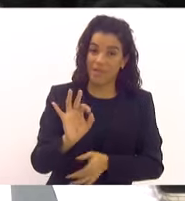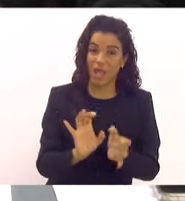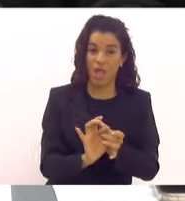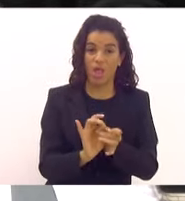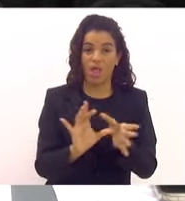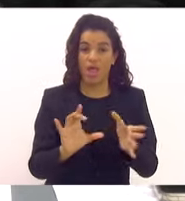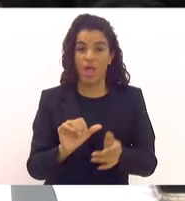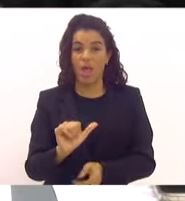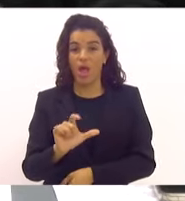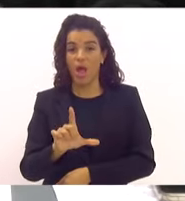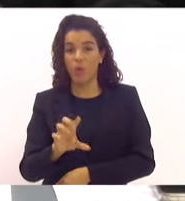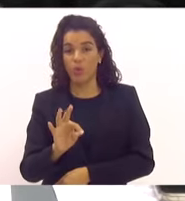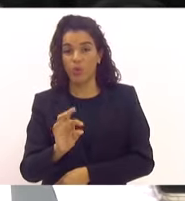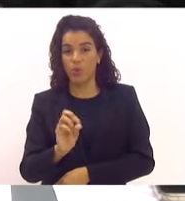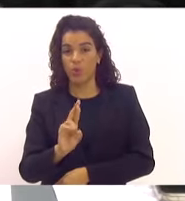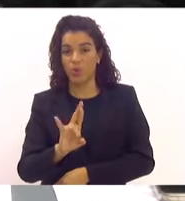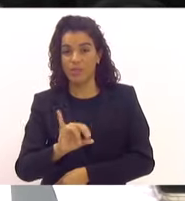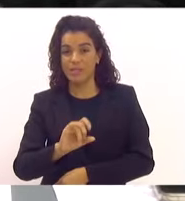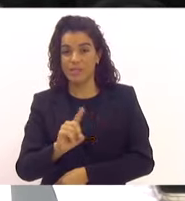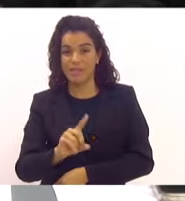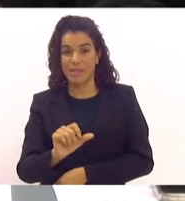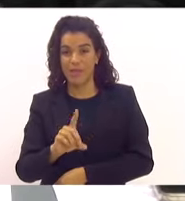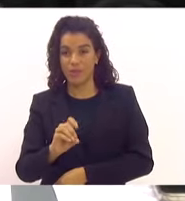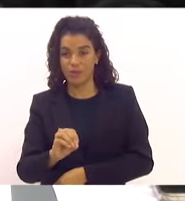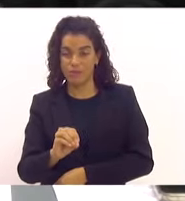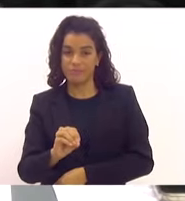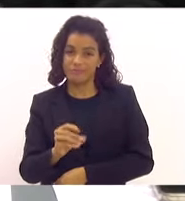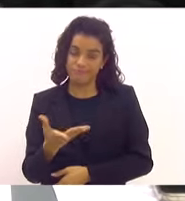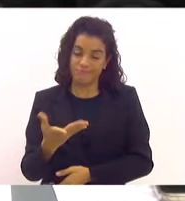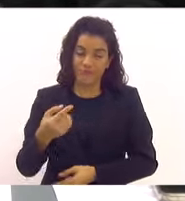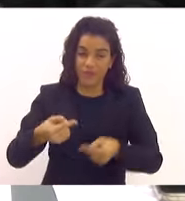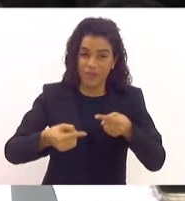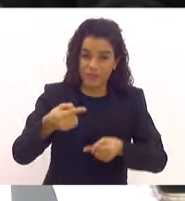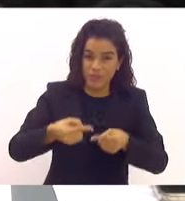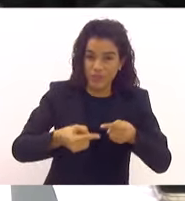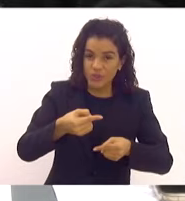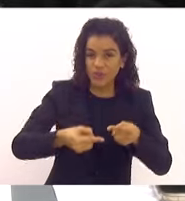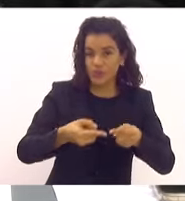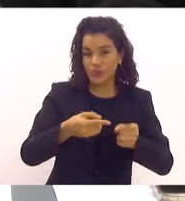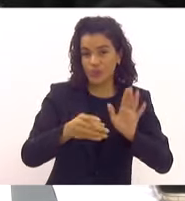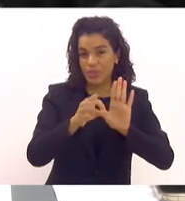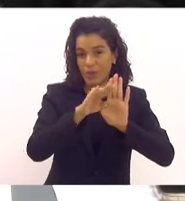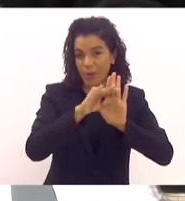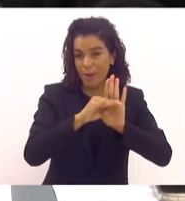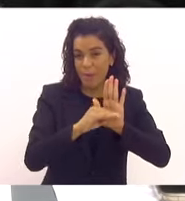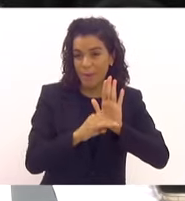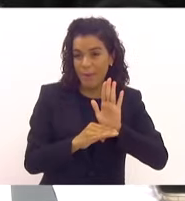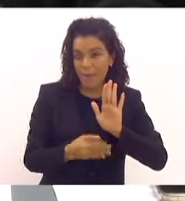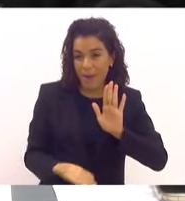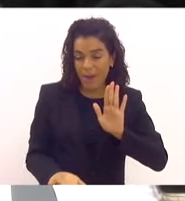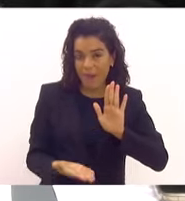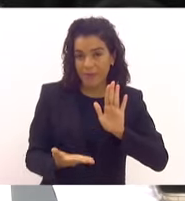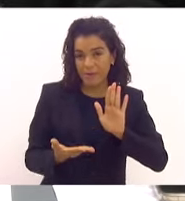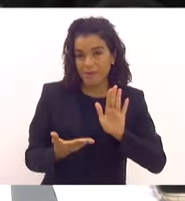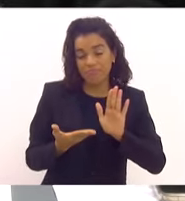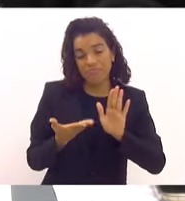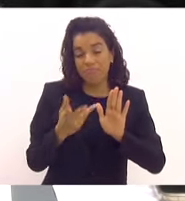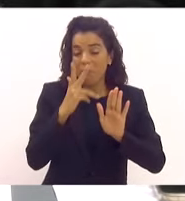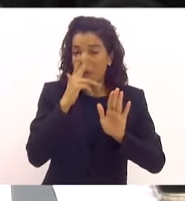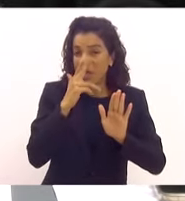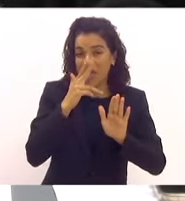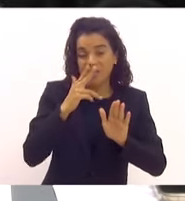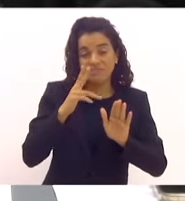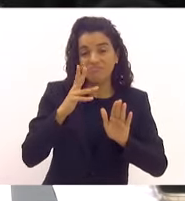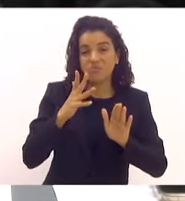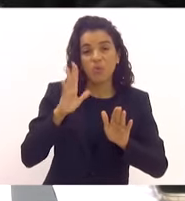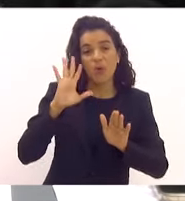você vai discutir a matéria e está empurrando o problema para frente, né?